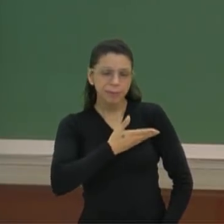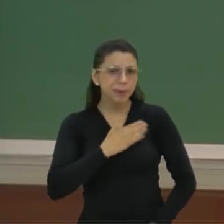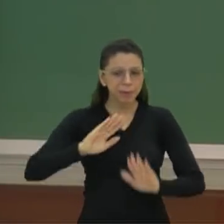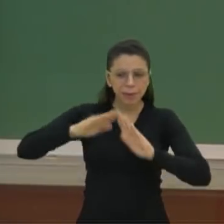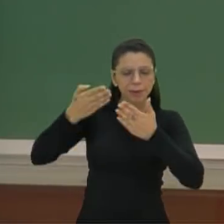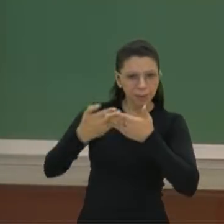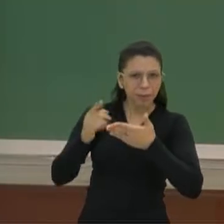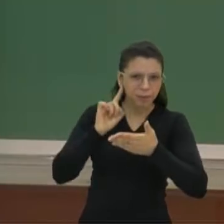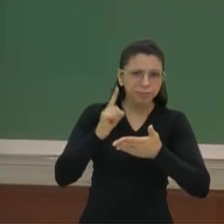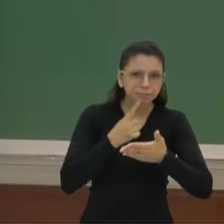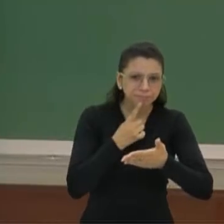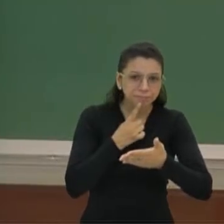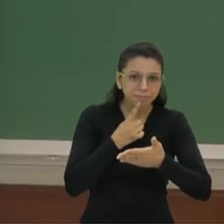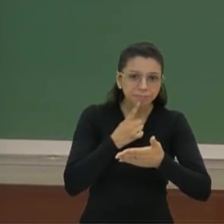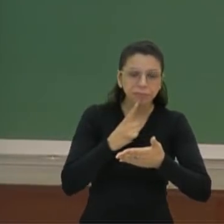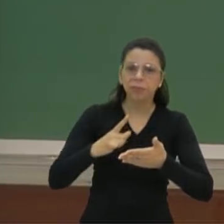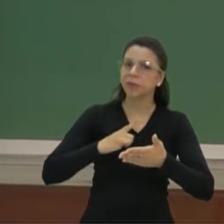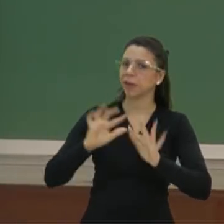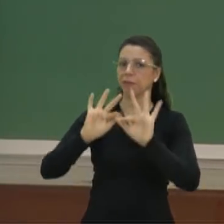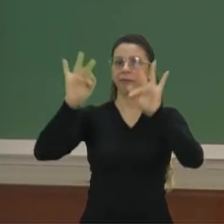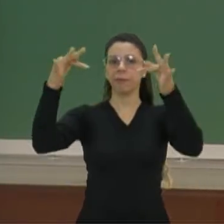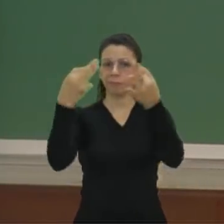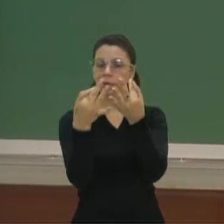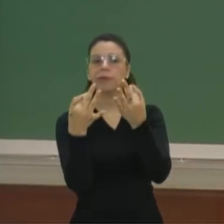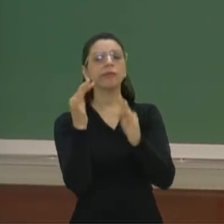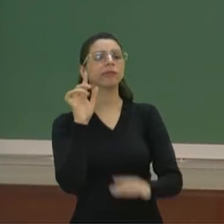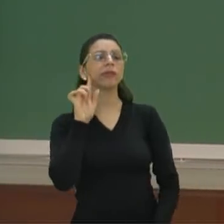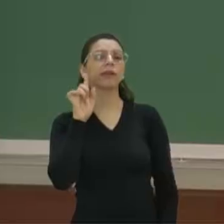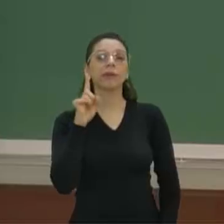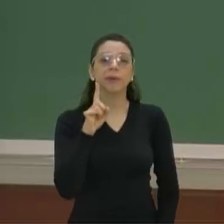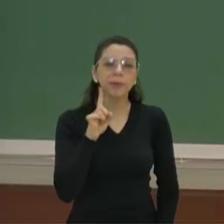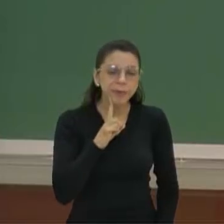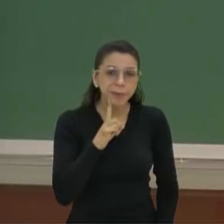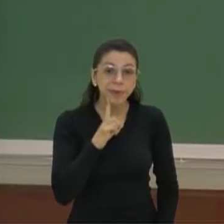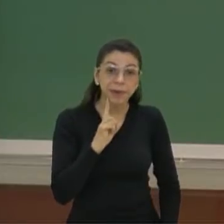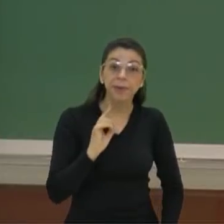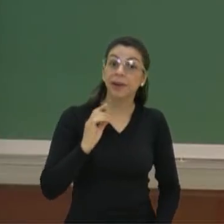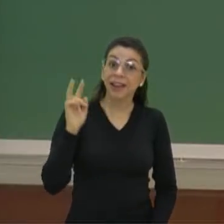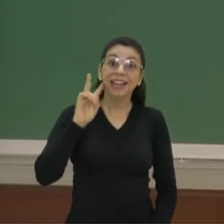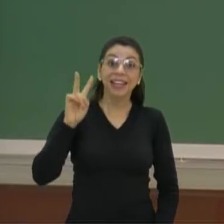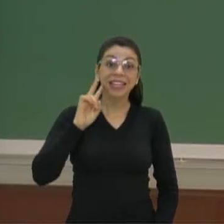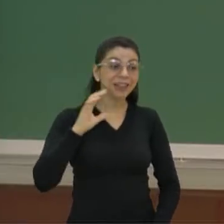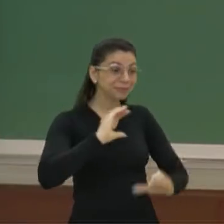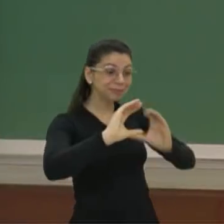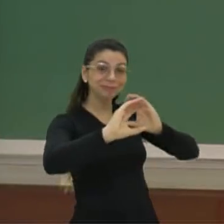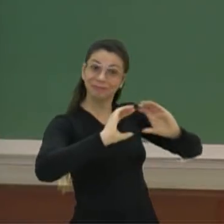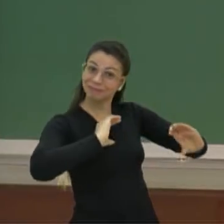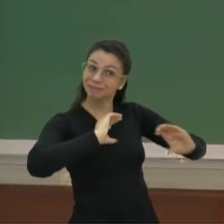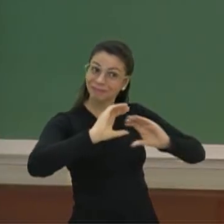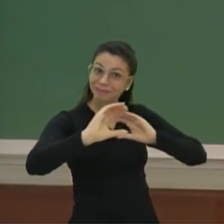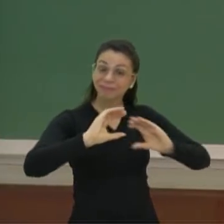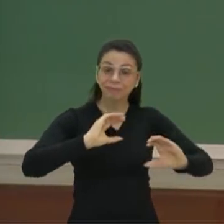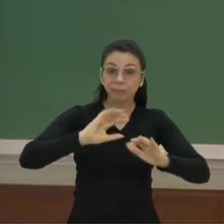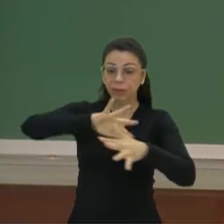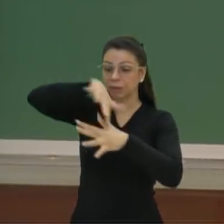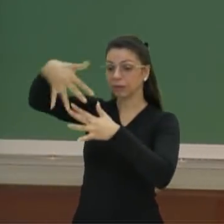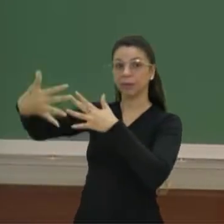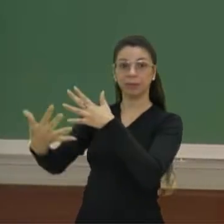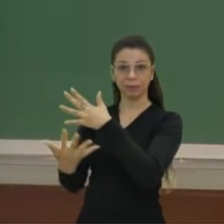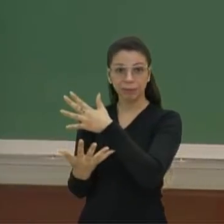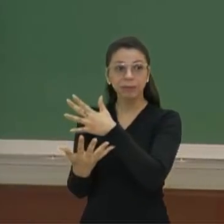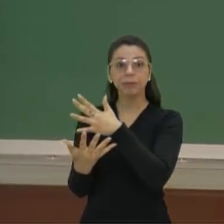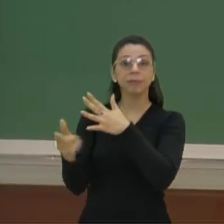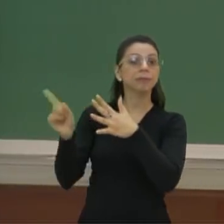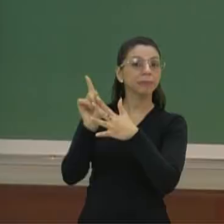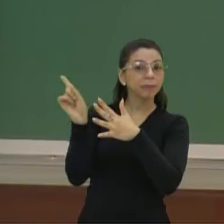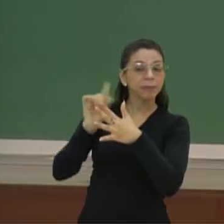escola que é surdo? Tem algum parente que é surdo? Então é legal nós nos comunicarmos com essas pessoas pelo